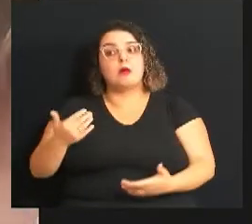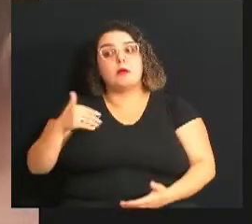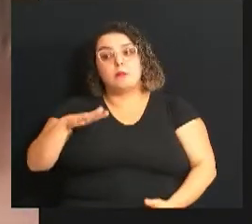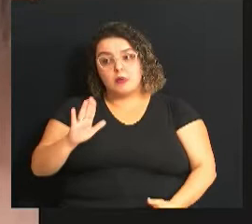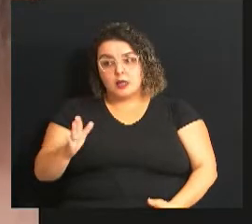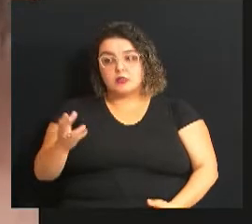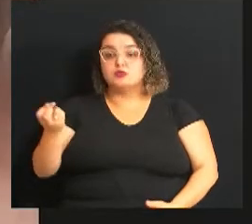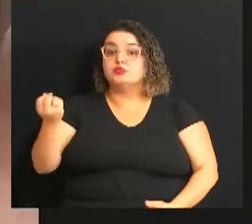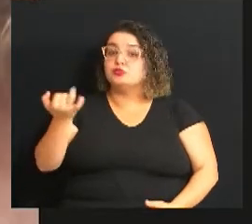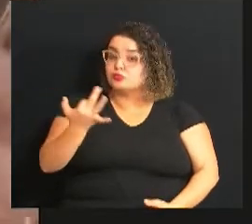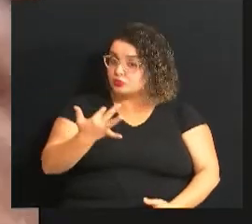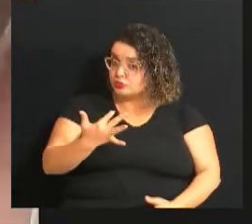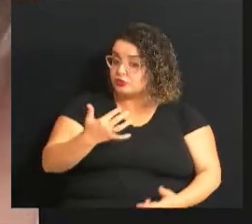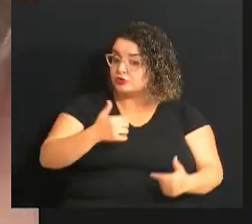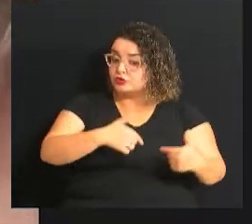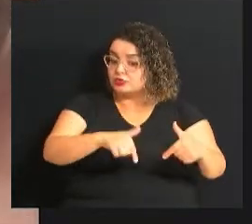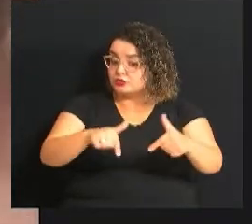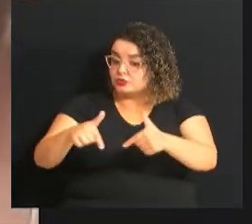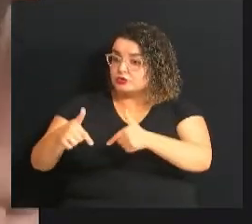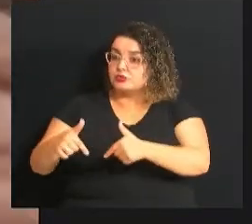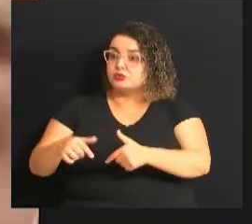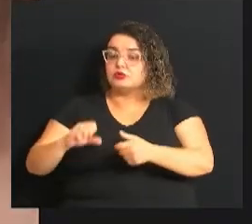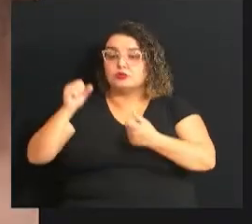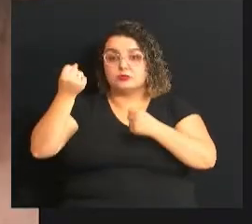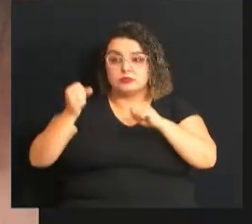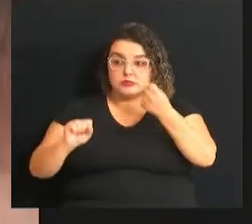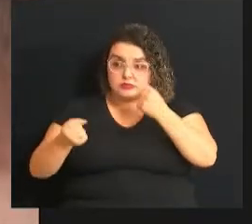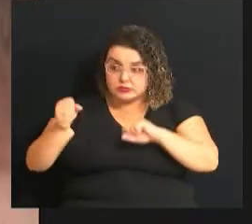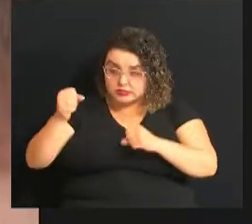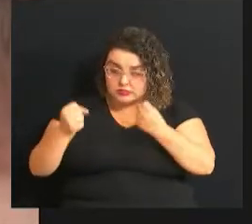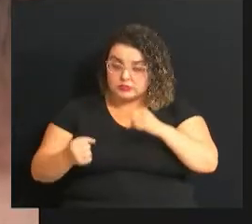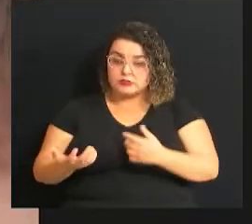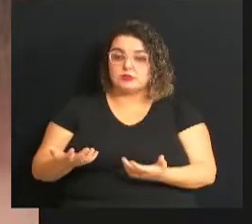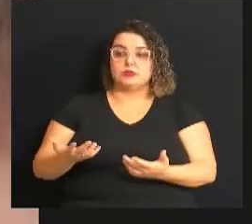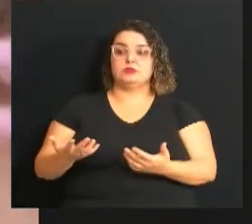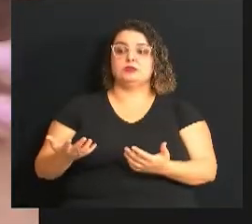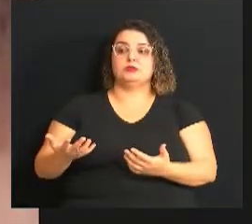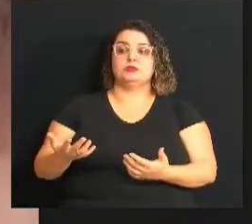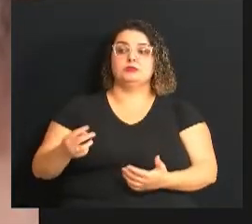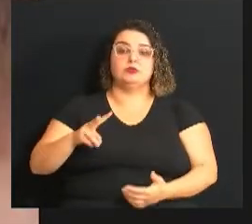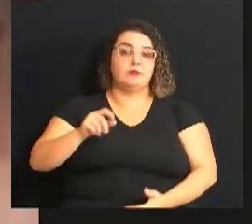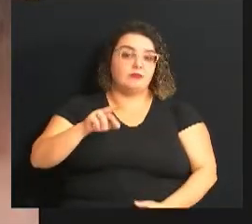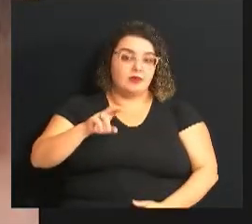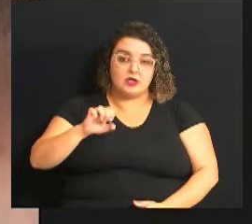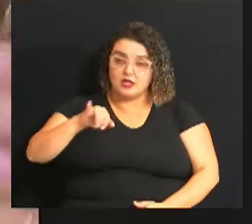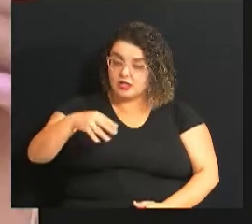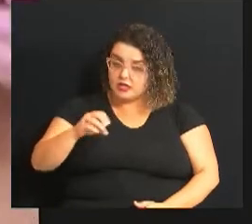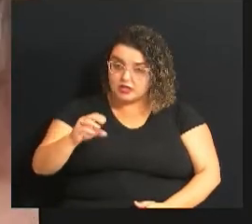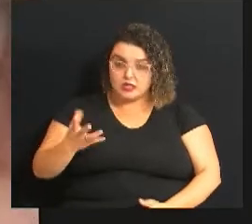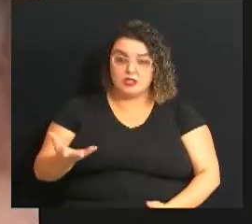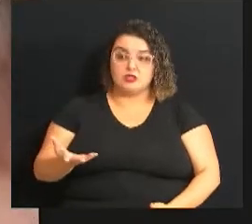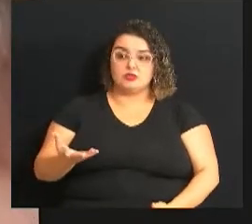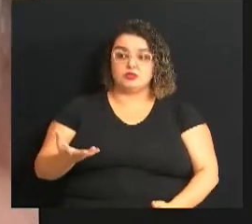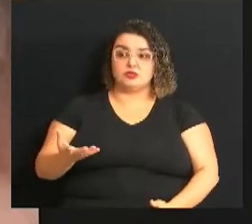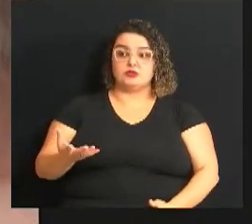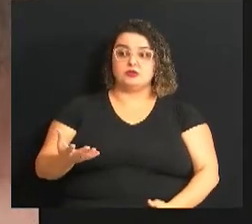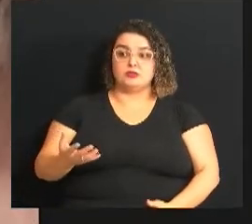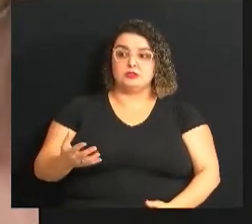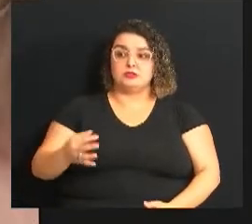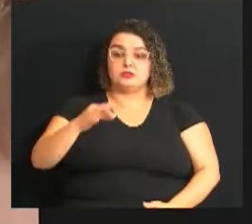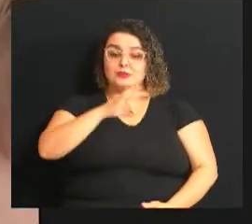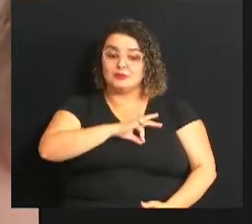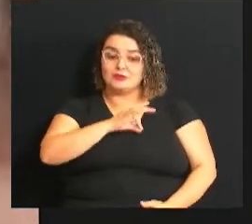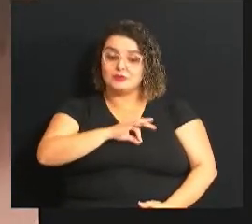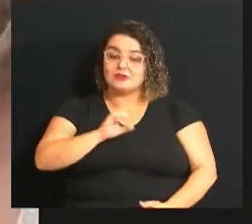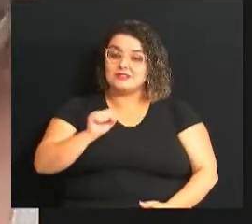quantidade desses trabalhadores que estão nas indústrias, os trabalhadores que estão no varejo, em função desse nosso teto de salário mínimo,